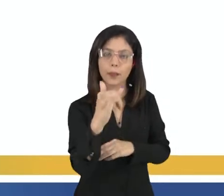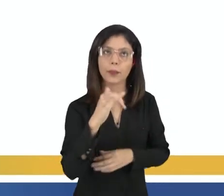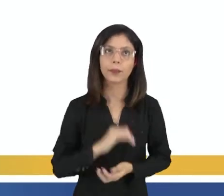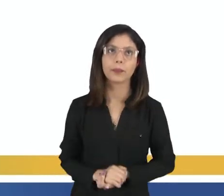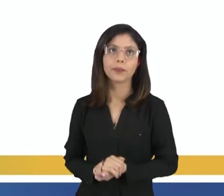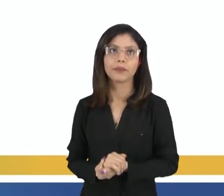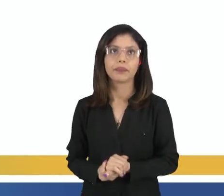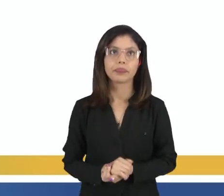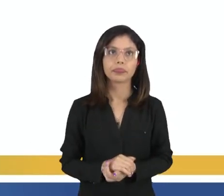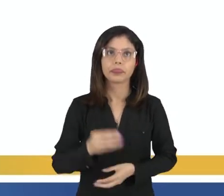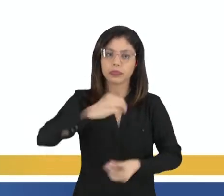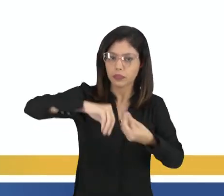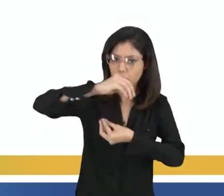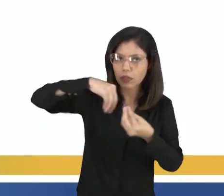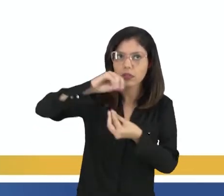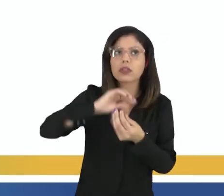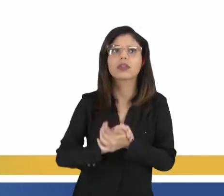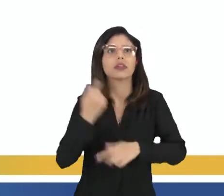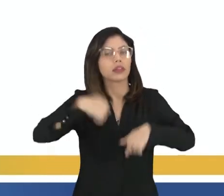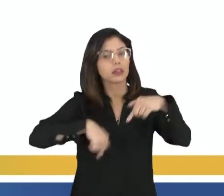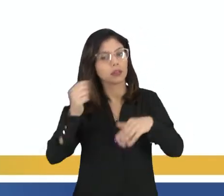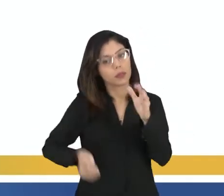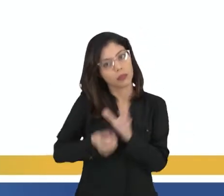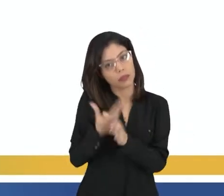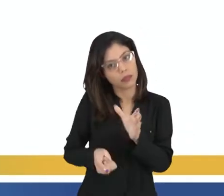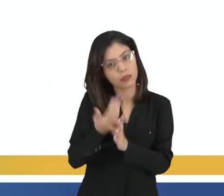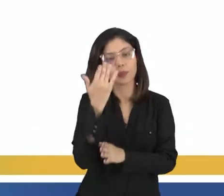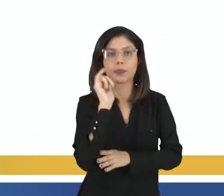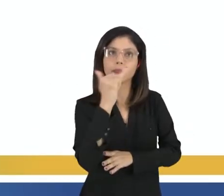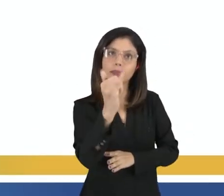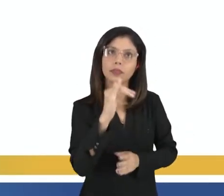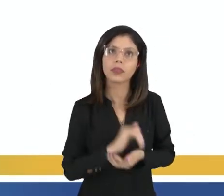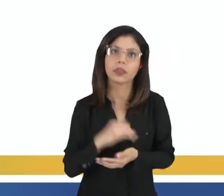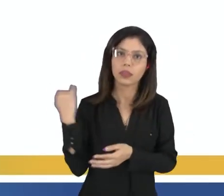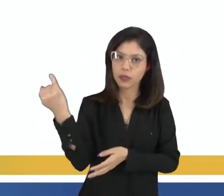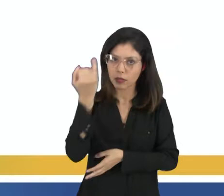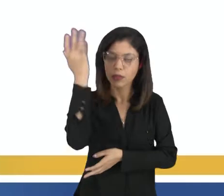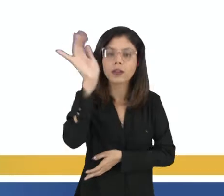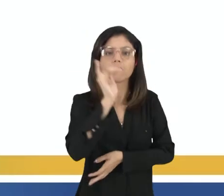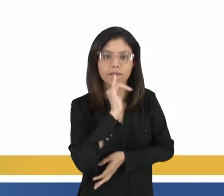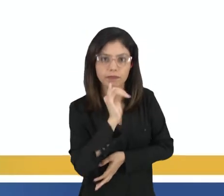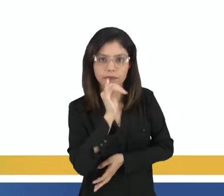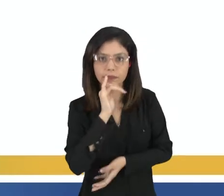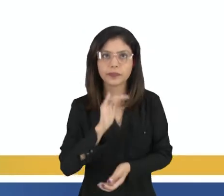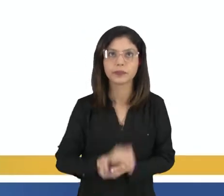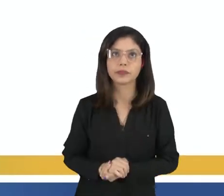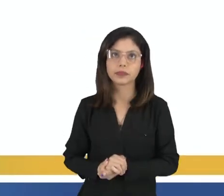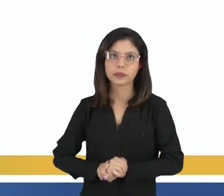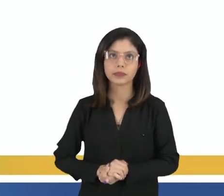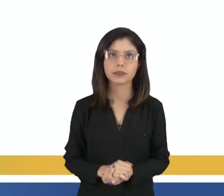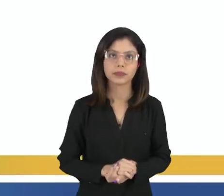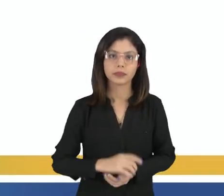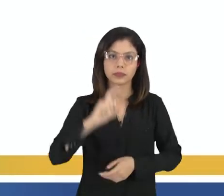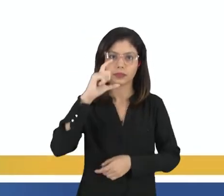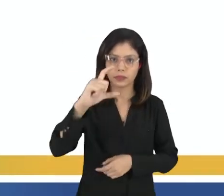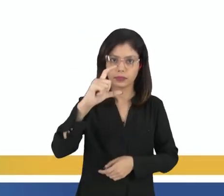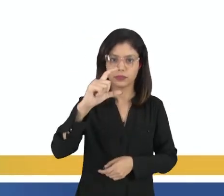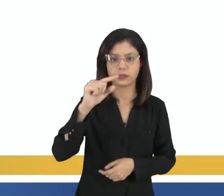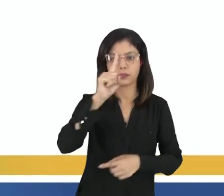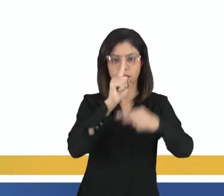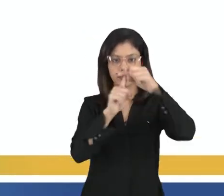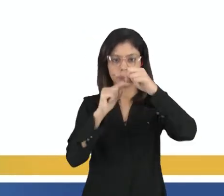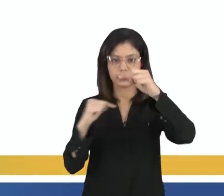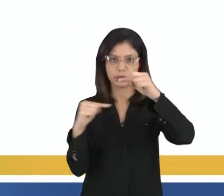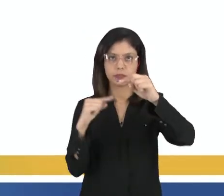temos aqui reações químicas produzindo energia elétrica e os principais exemplos, os mais comuns no nosso dia a dia são as